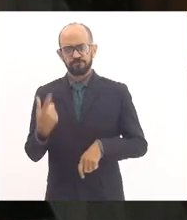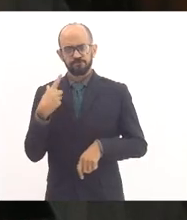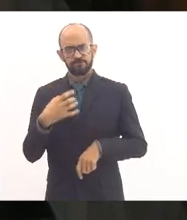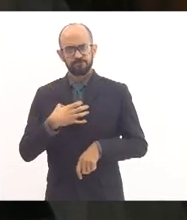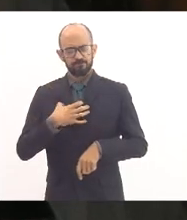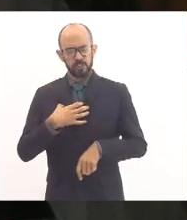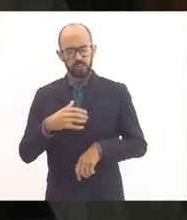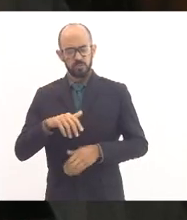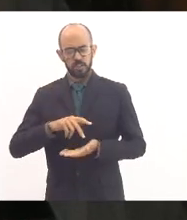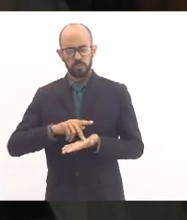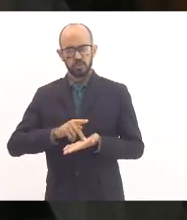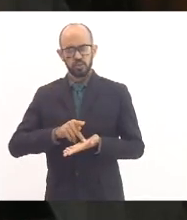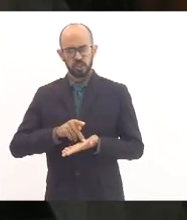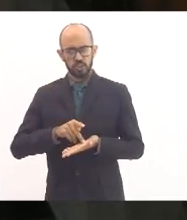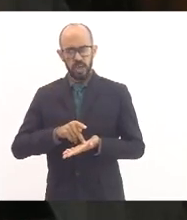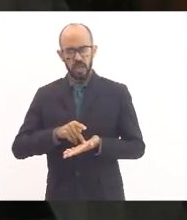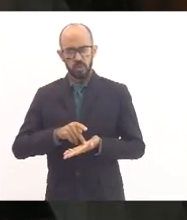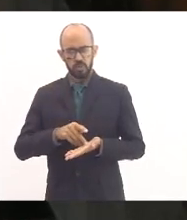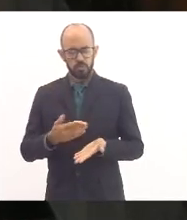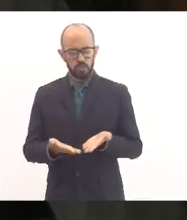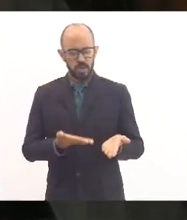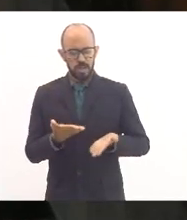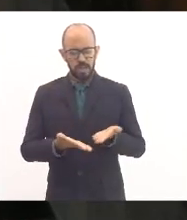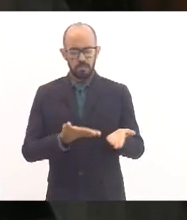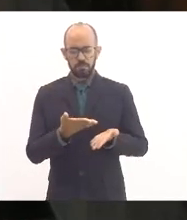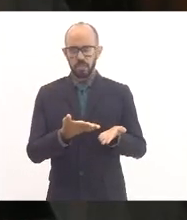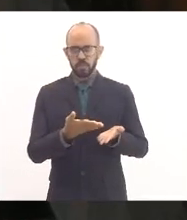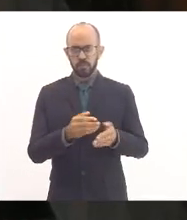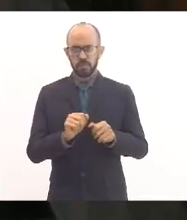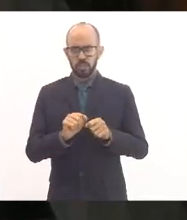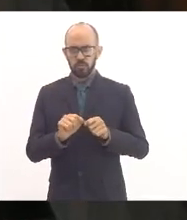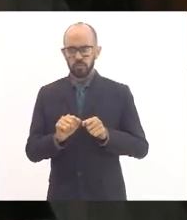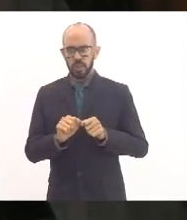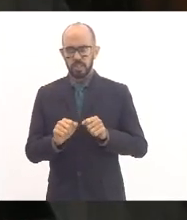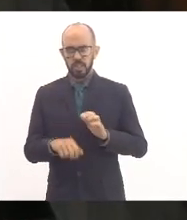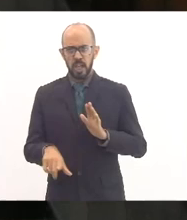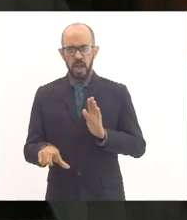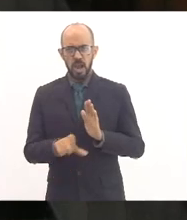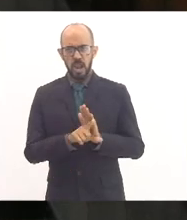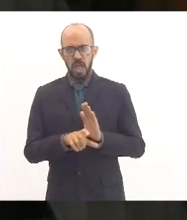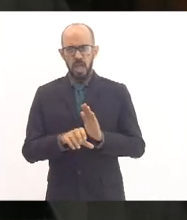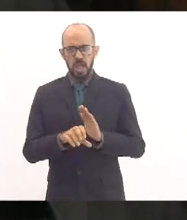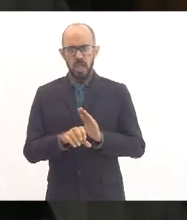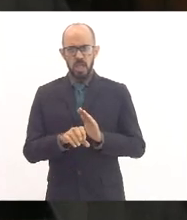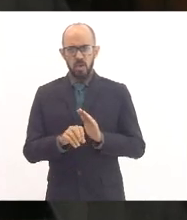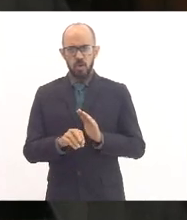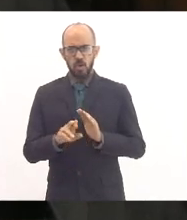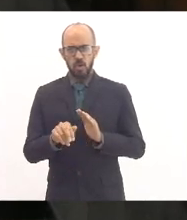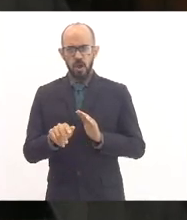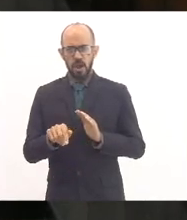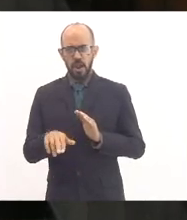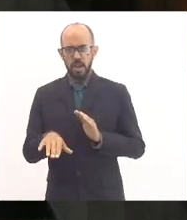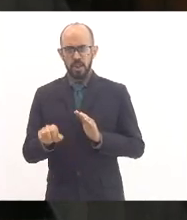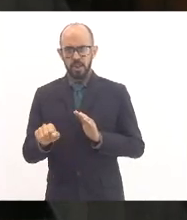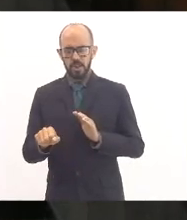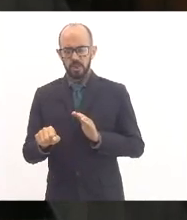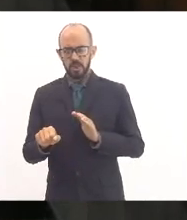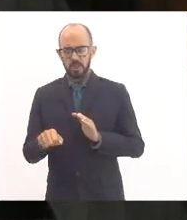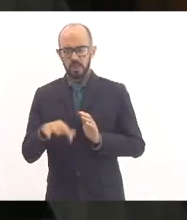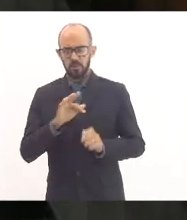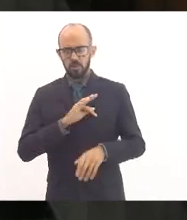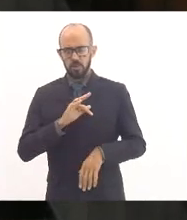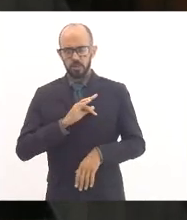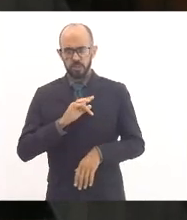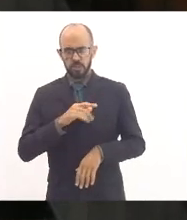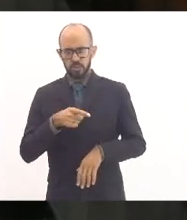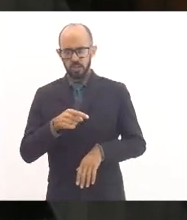que o sindpol teve do tratamento que foi dado na origem à lei orgânica que rege a polícia civil nós temos usado